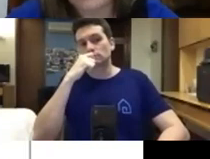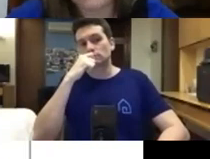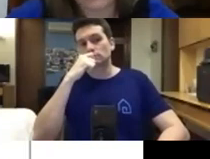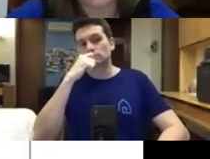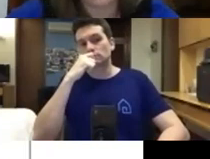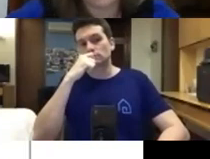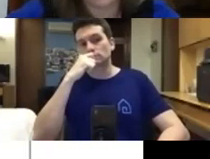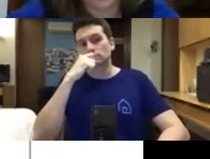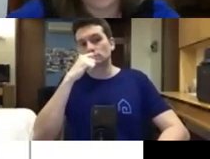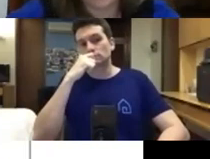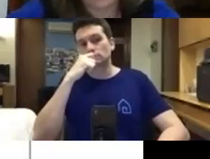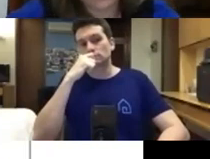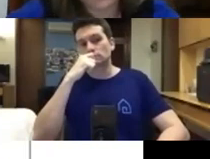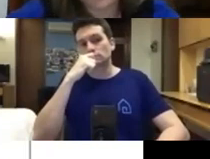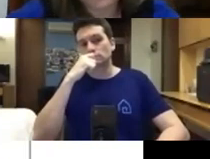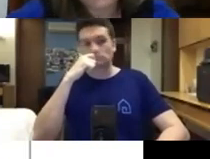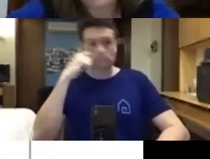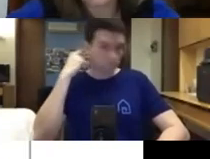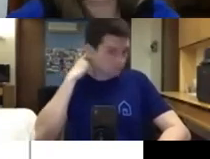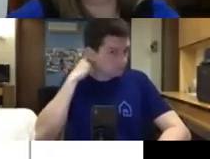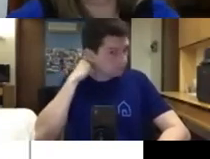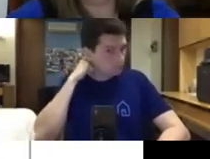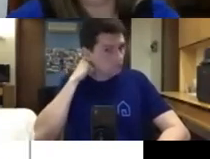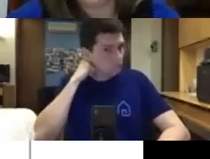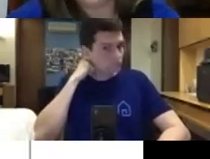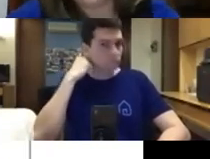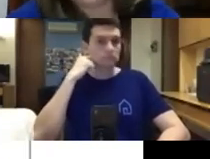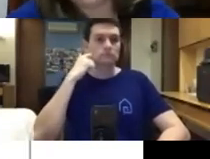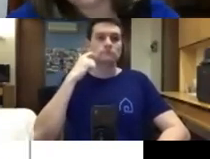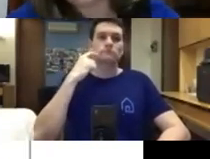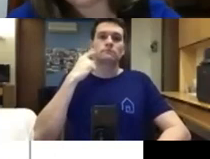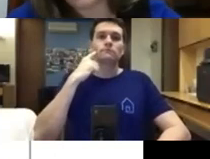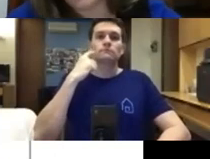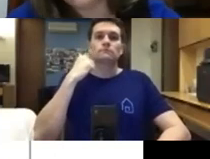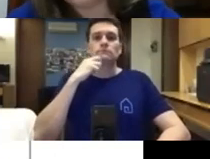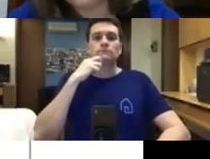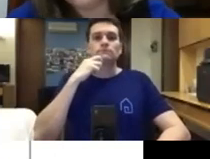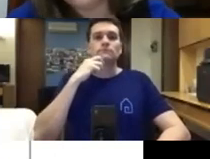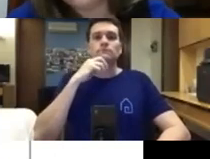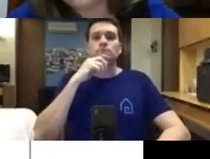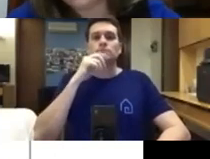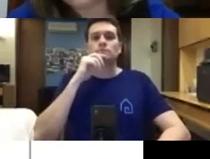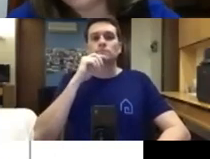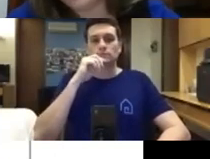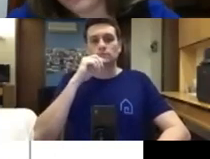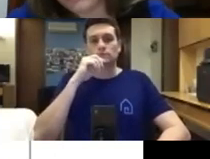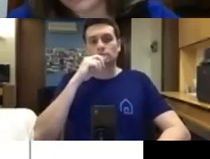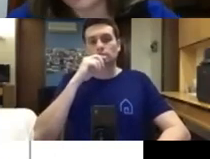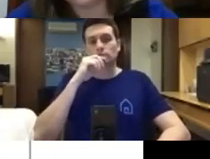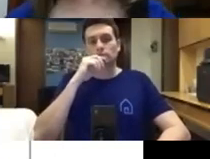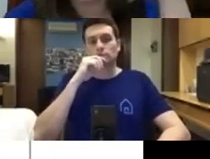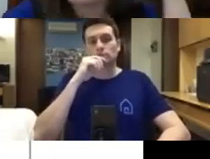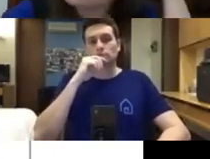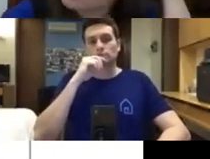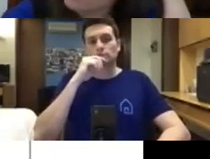têm mais a ver com a nossa taxa de aquecimento. E disse, assim, que eles costumam correr de 20 a 30 graus por minuto. Se